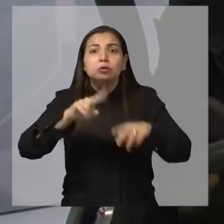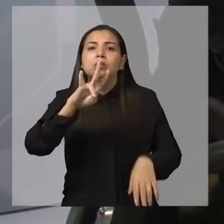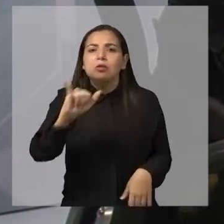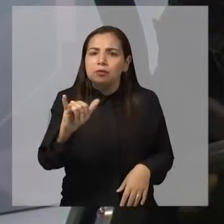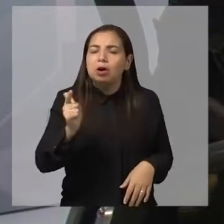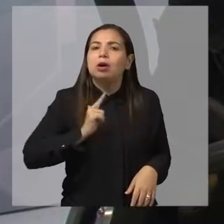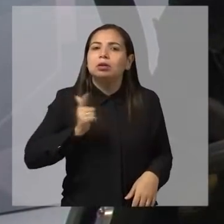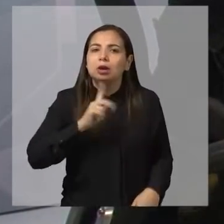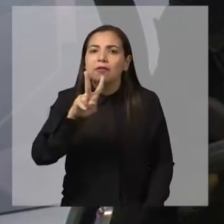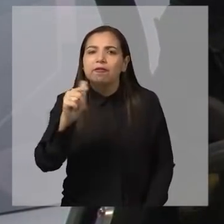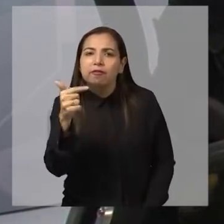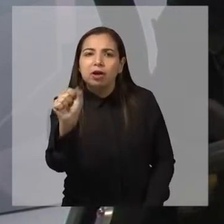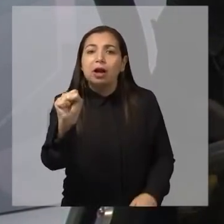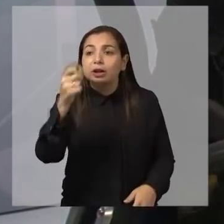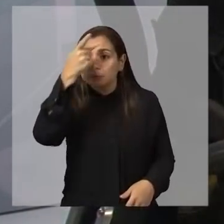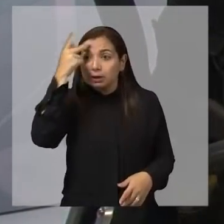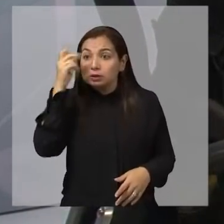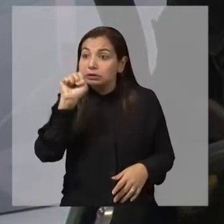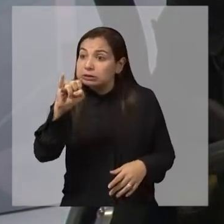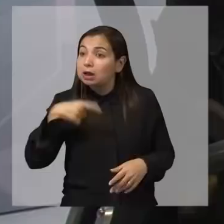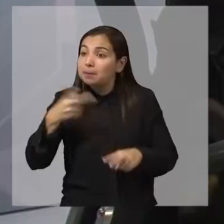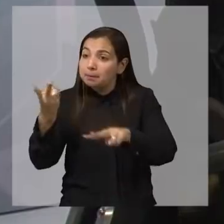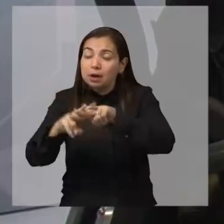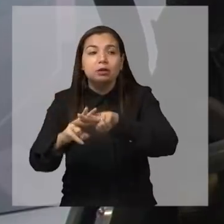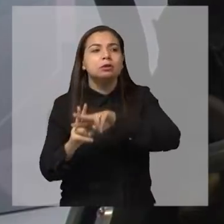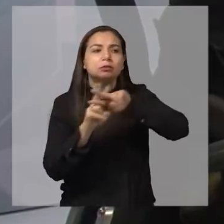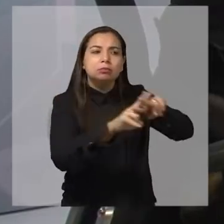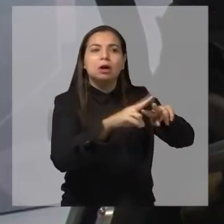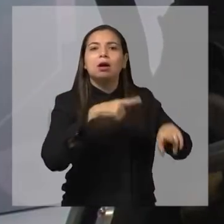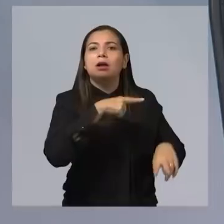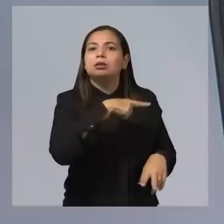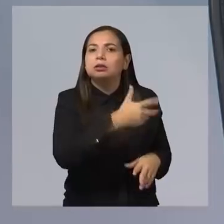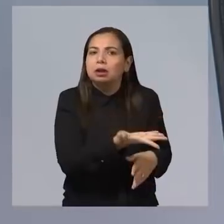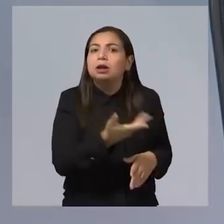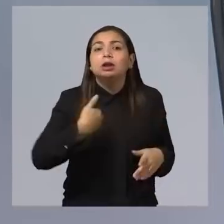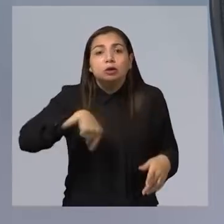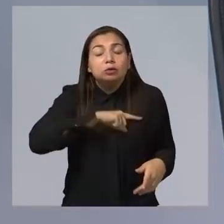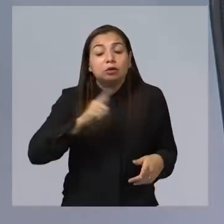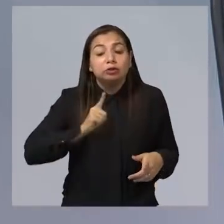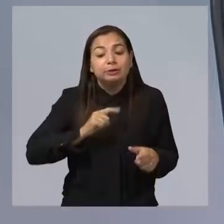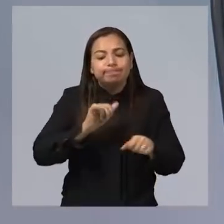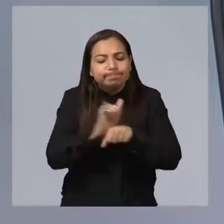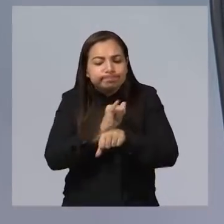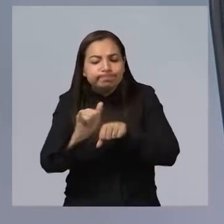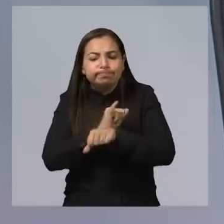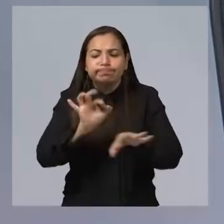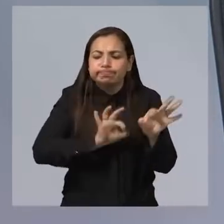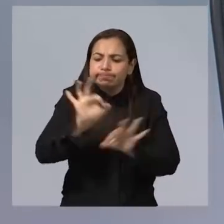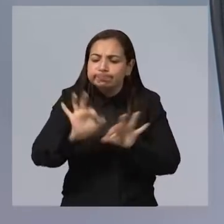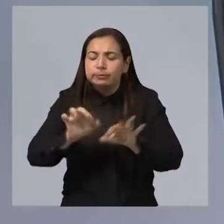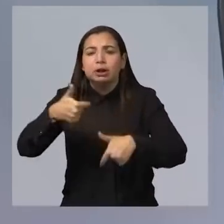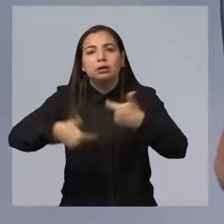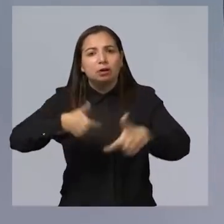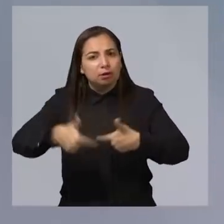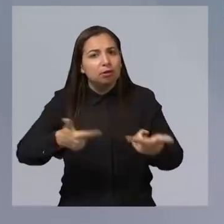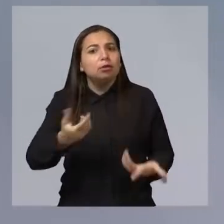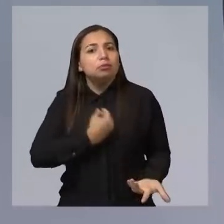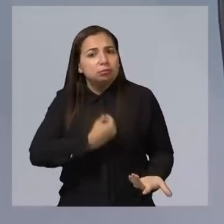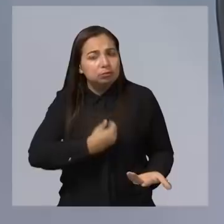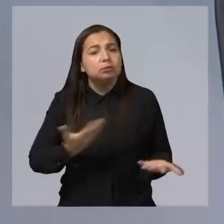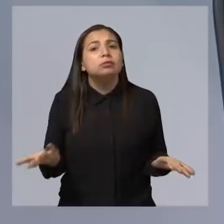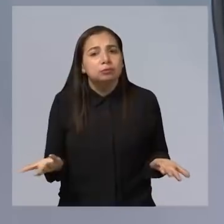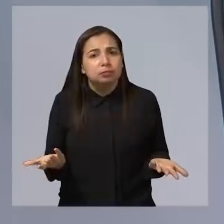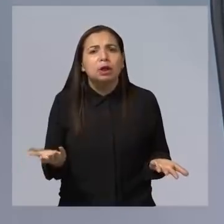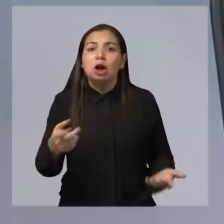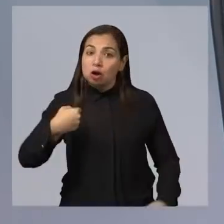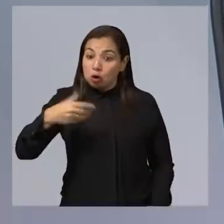já prontas para poder ser utilizadas. Então a gente está trabalhando nessa fase. Então hoje, olha, com toda essa crise,